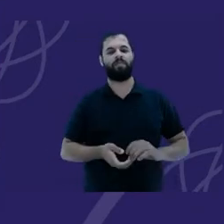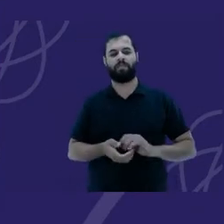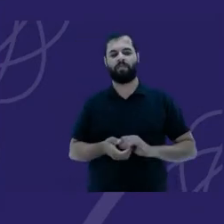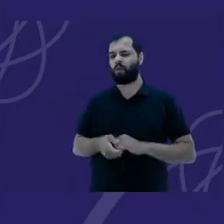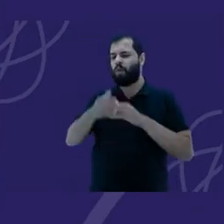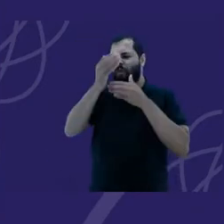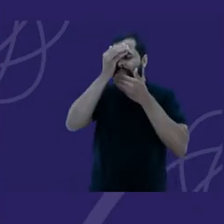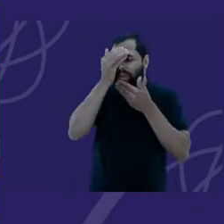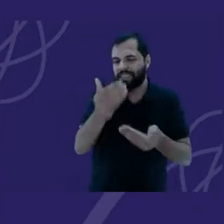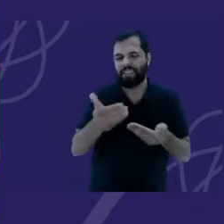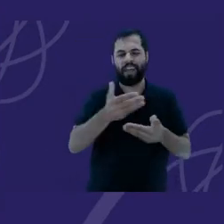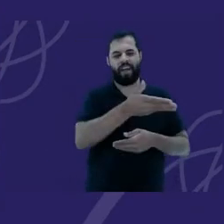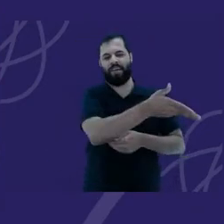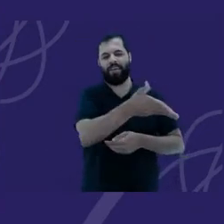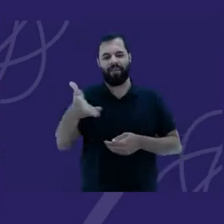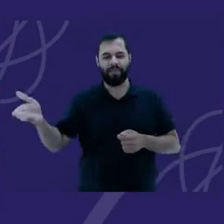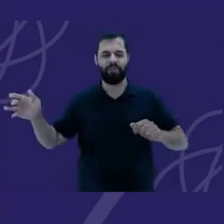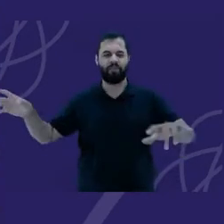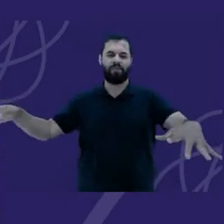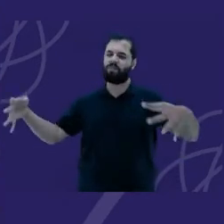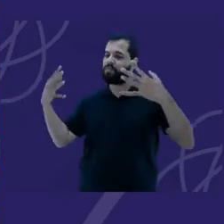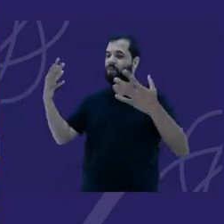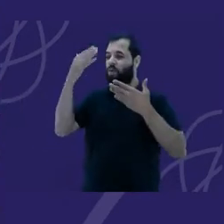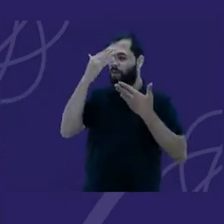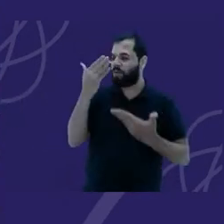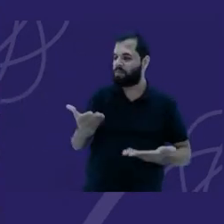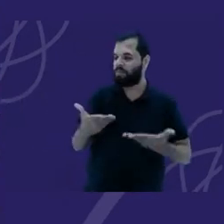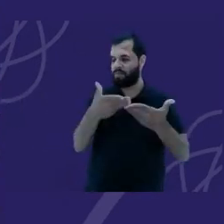Obrigado, obrigado,